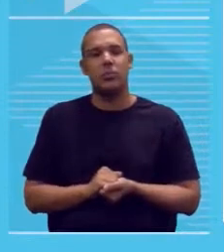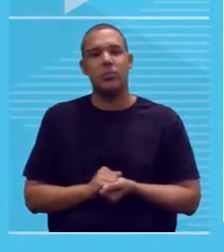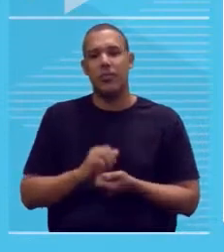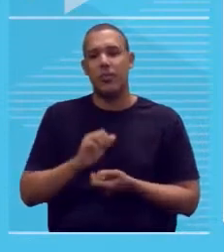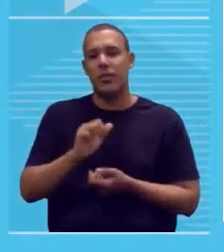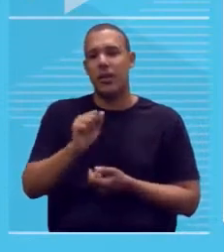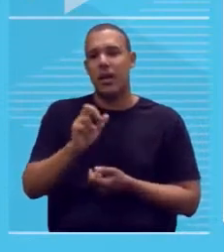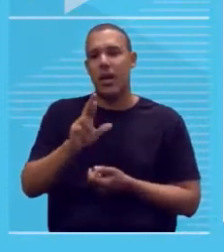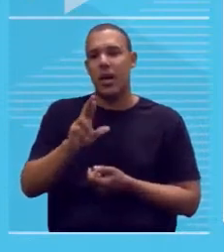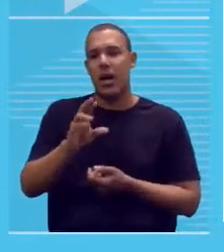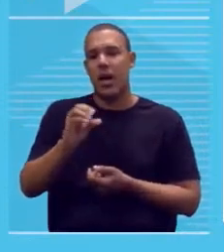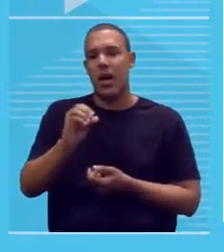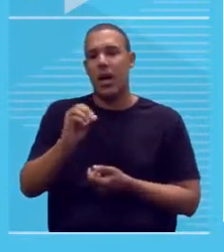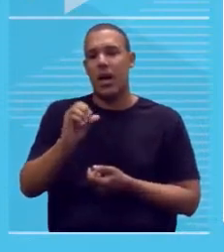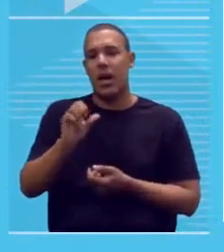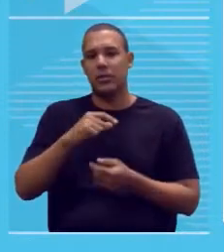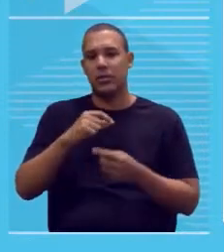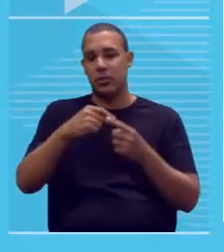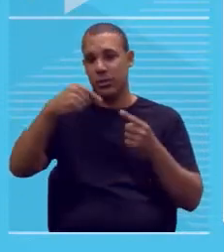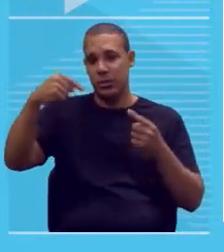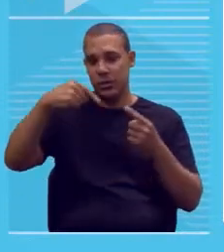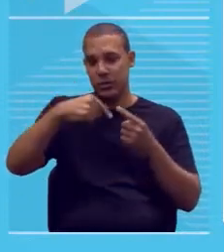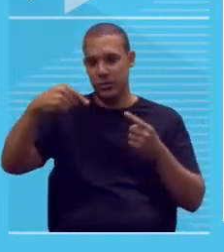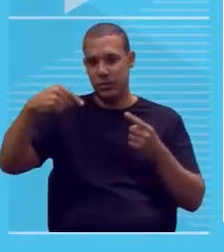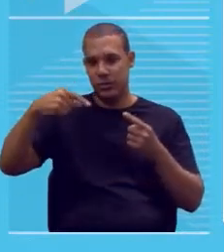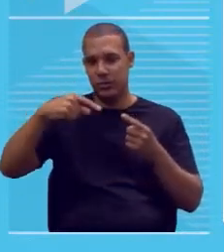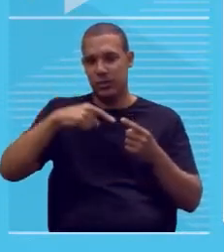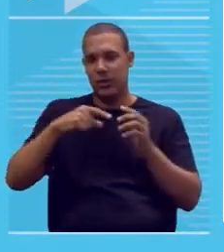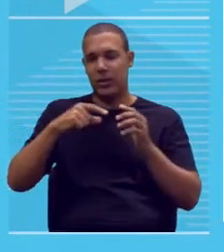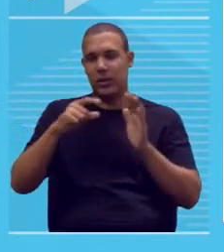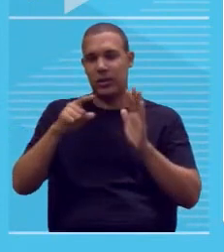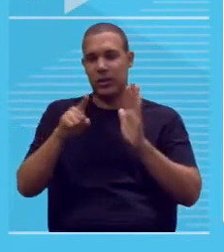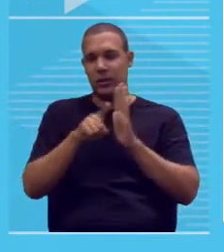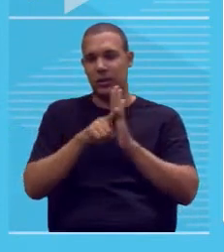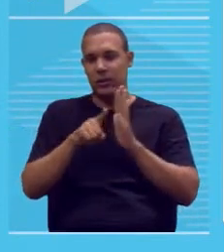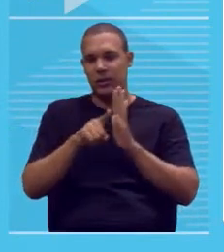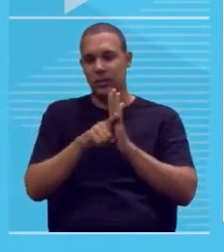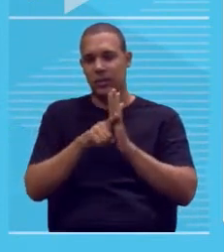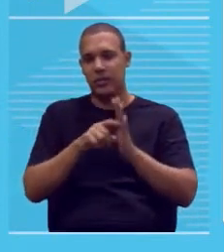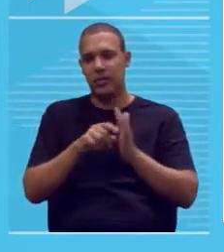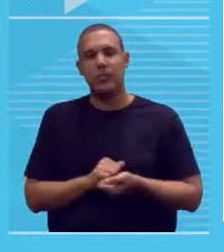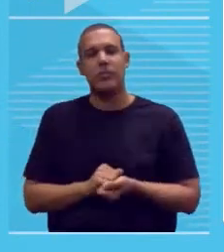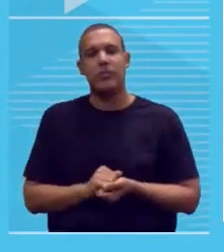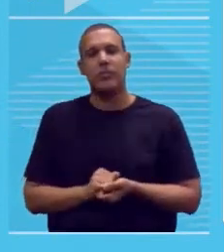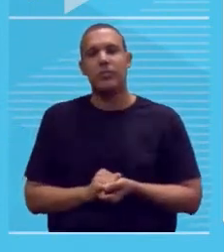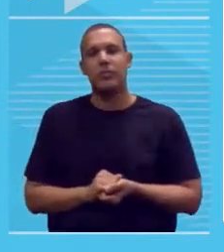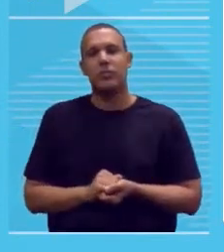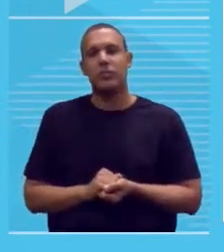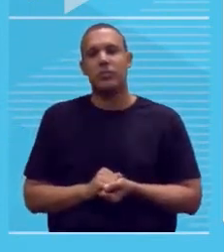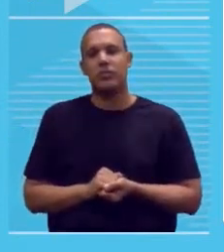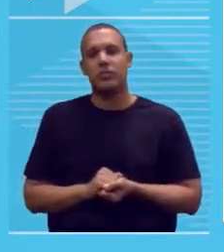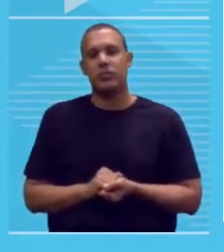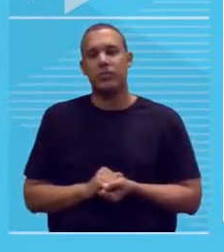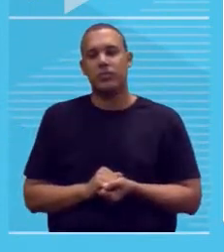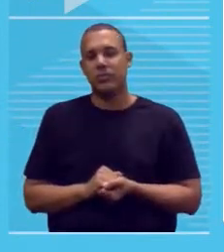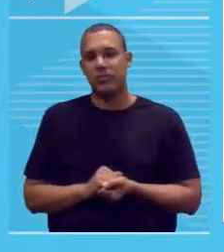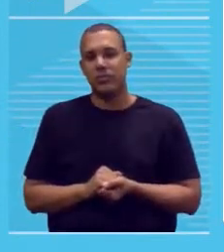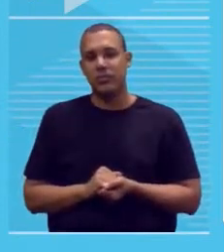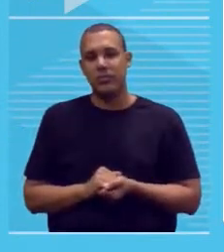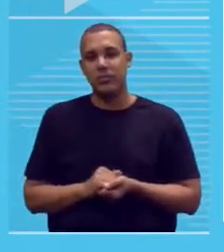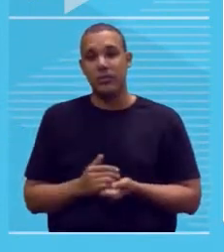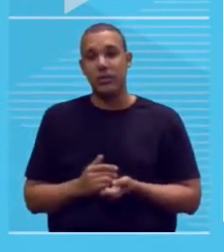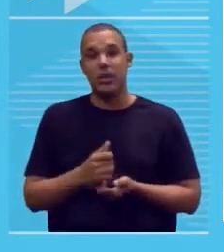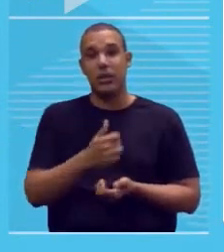ao segundo quadrante, tem sua tangente negativa. Professor, resumindo, aquele 135 graus ele